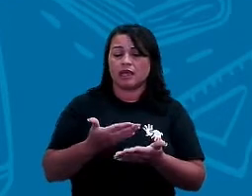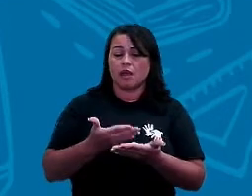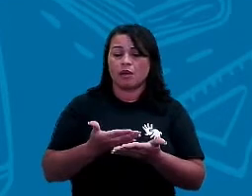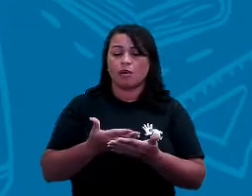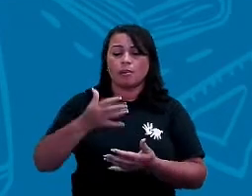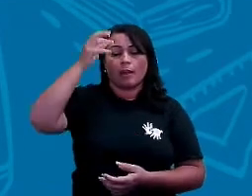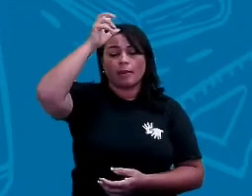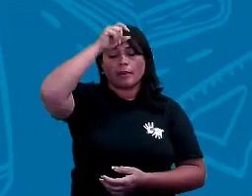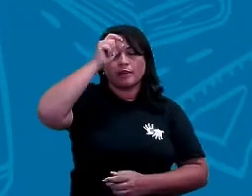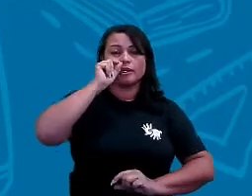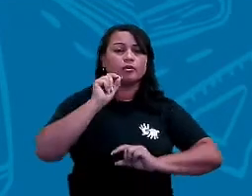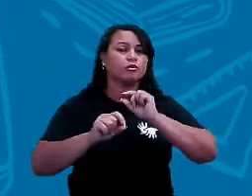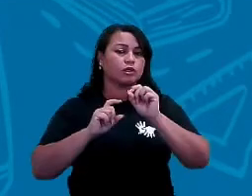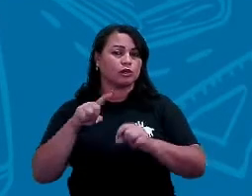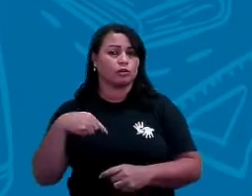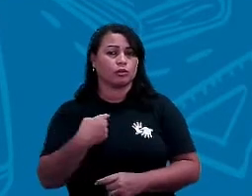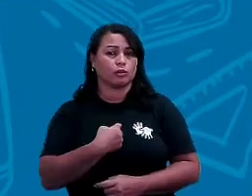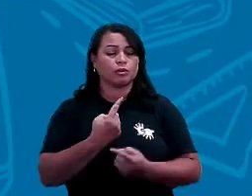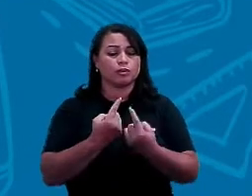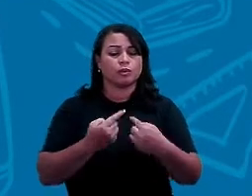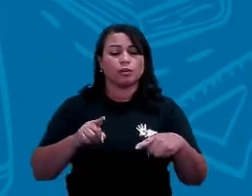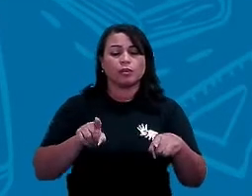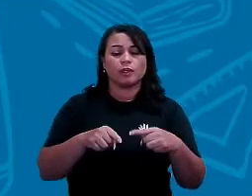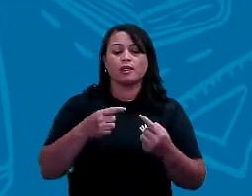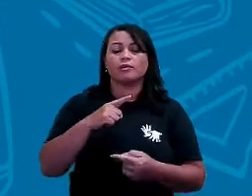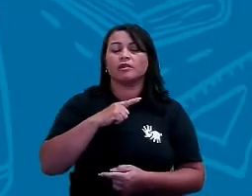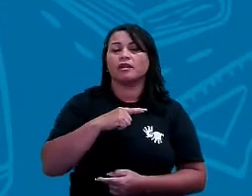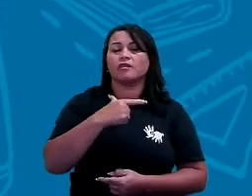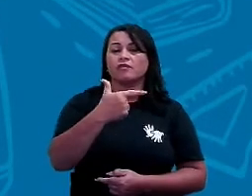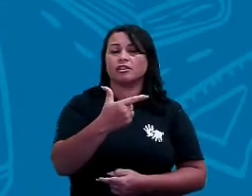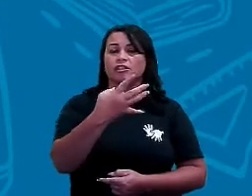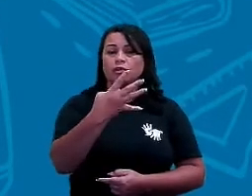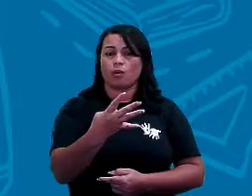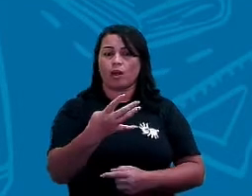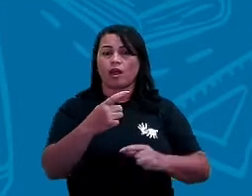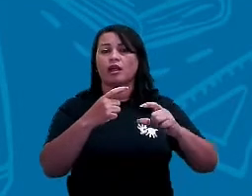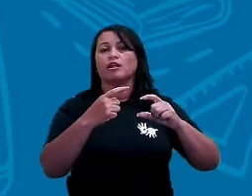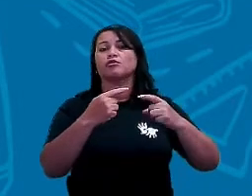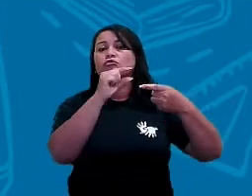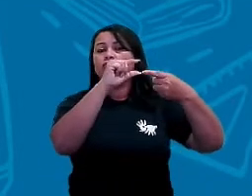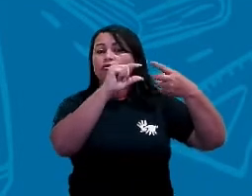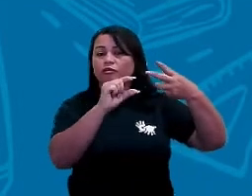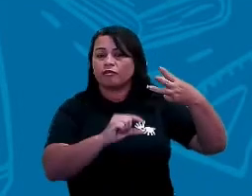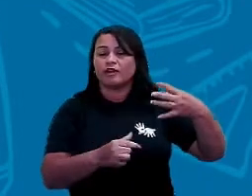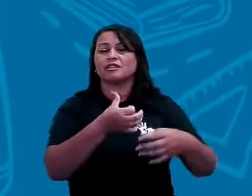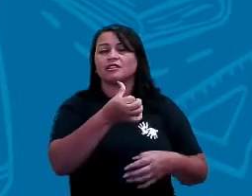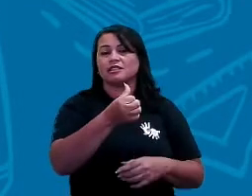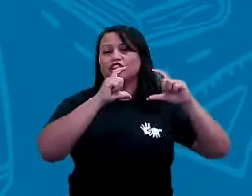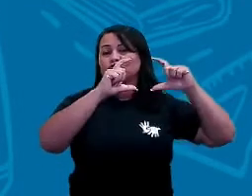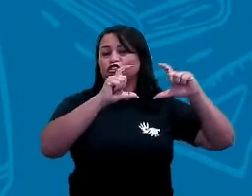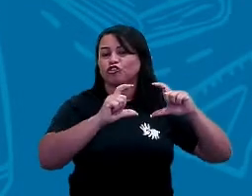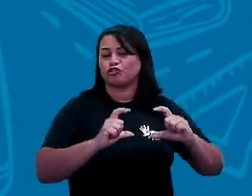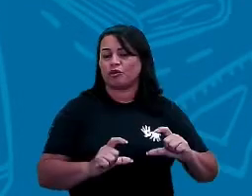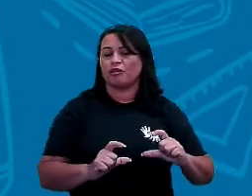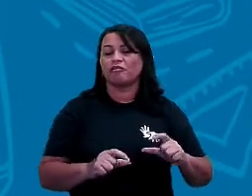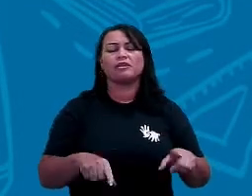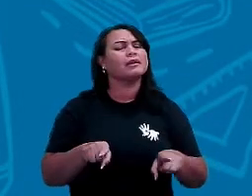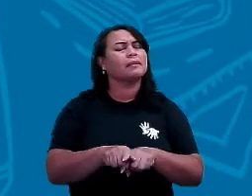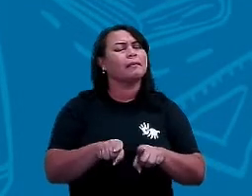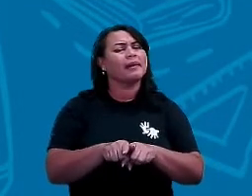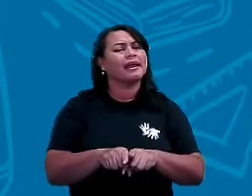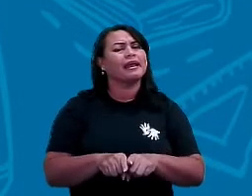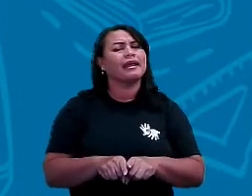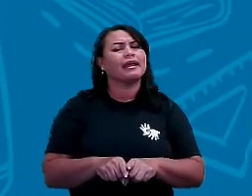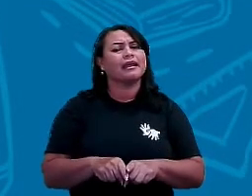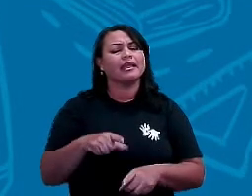gente aprendeu que o nosso hino ele tem 24 versos e 6 estrofes, tá certo? E que lá na